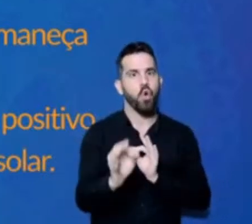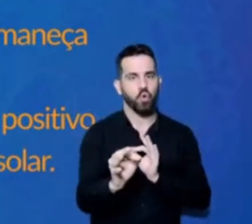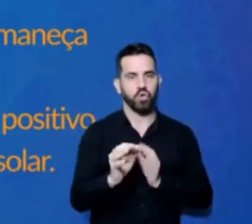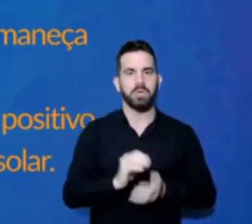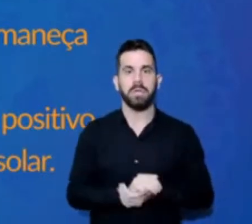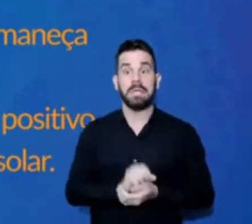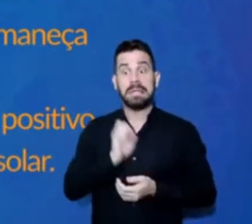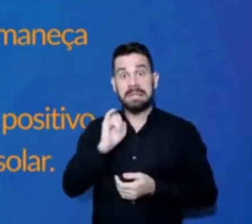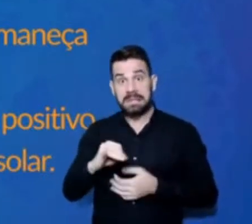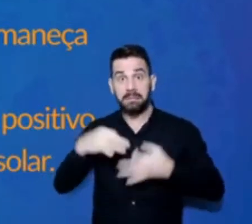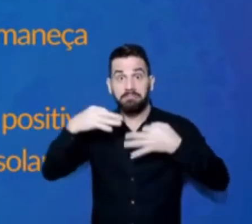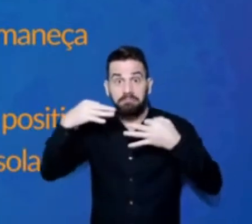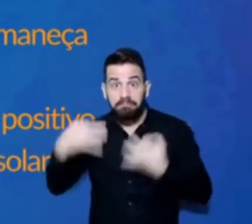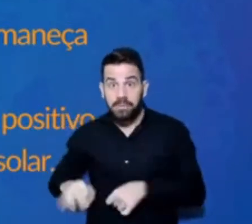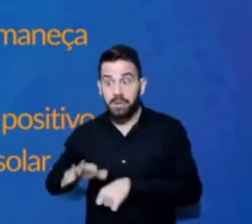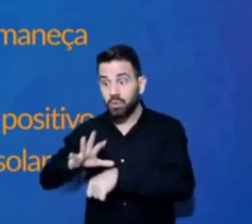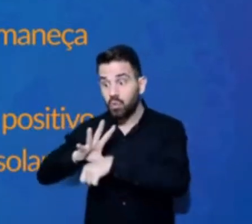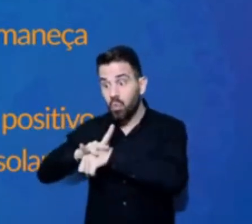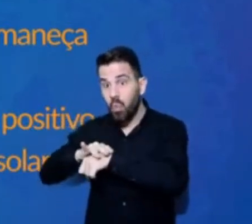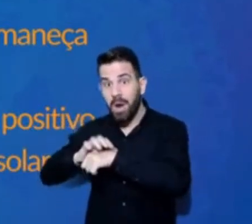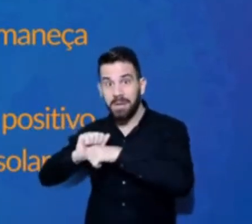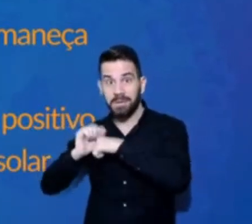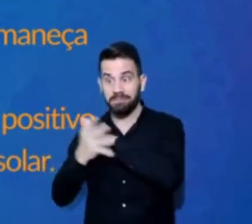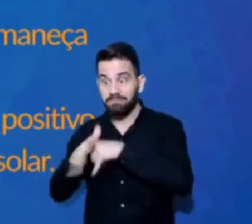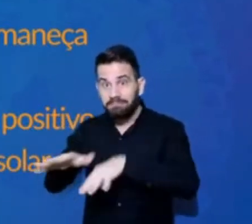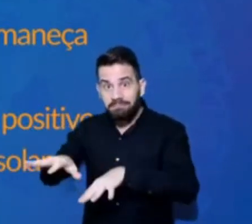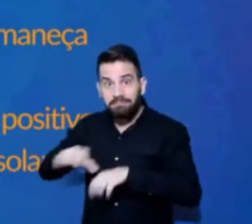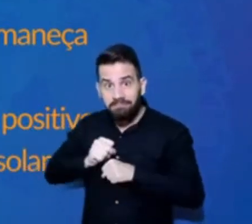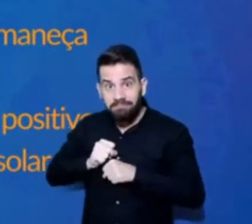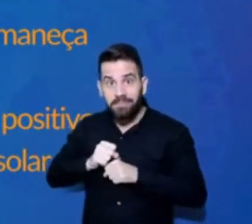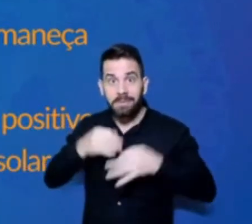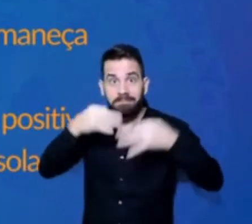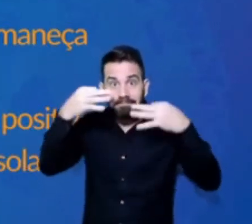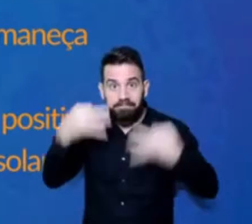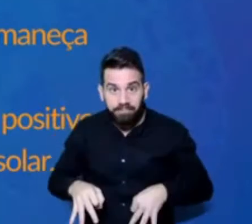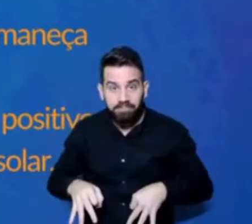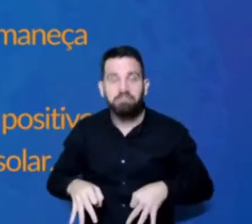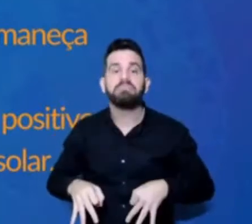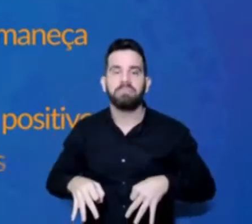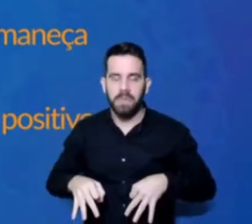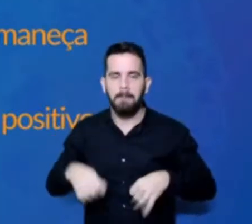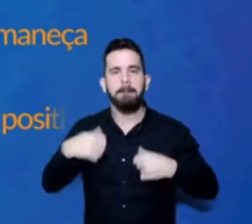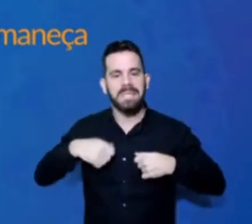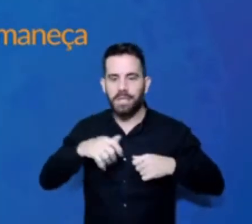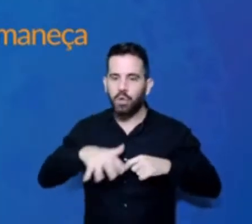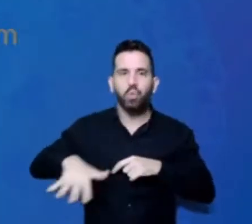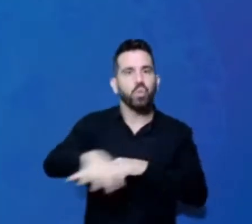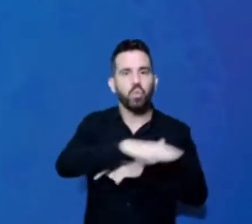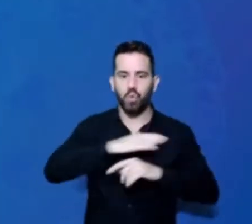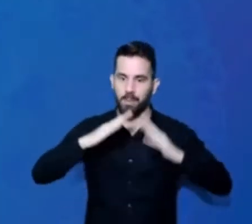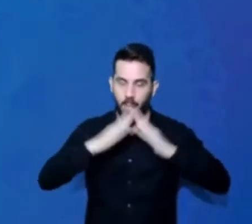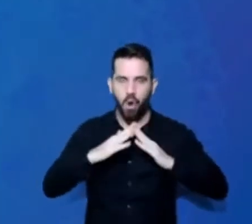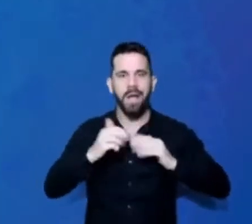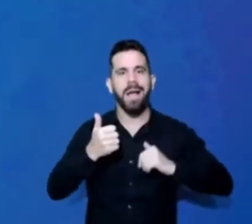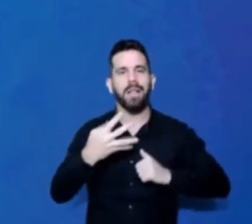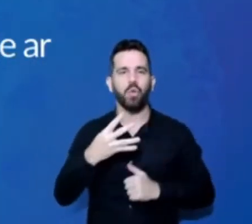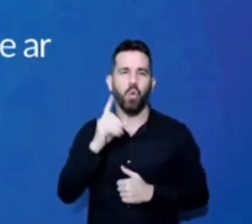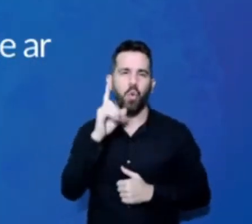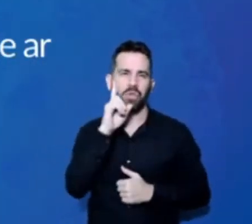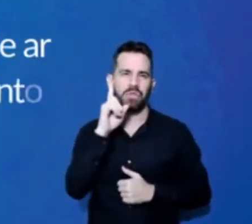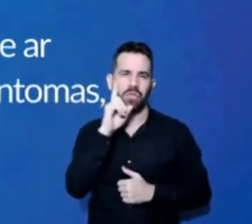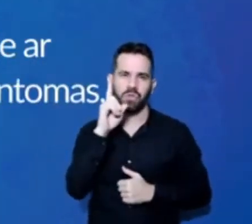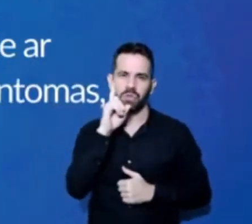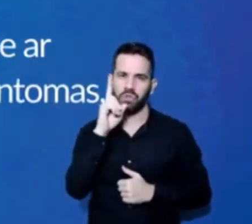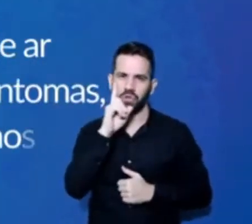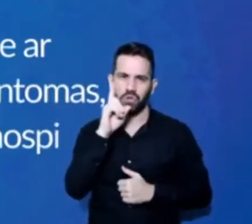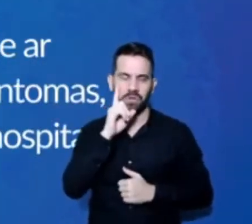diagnóstico positivo, todos os moradores da casa devem se isolar por 14 dias. Em caso de falta de ar